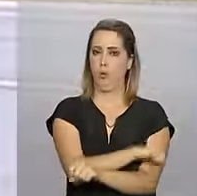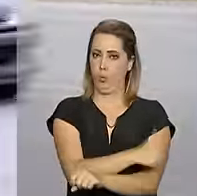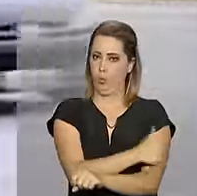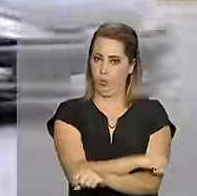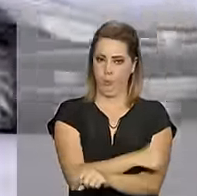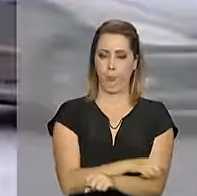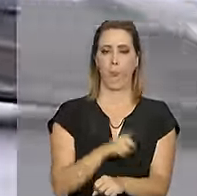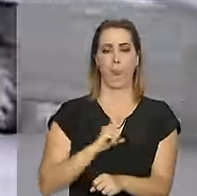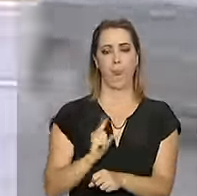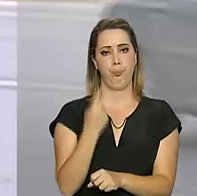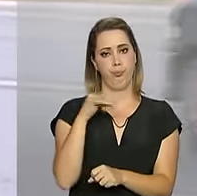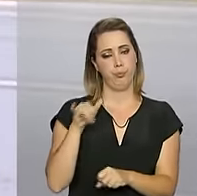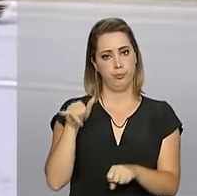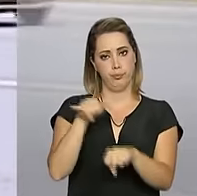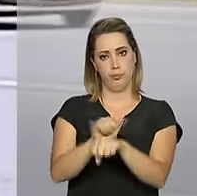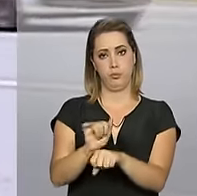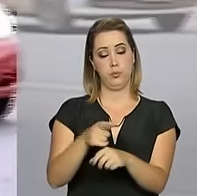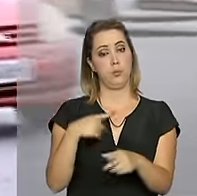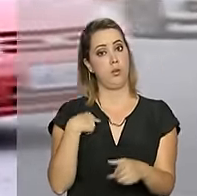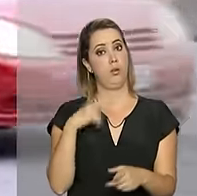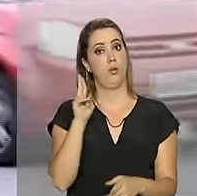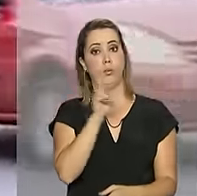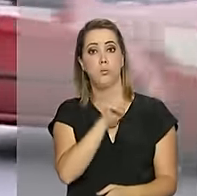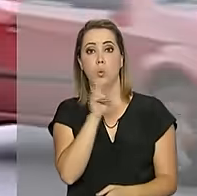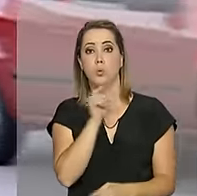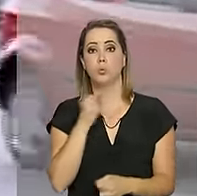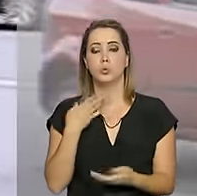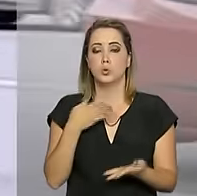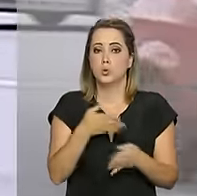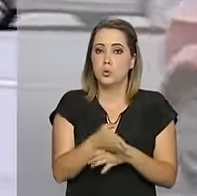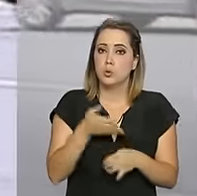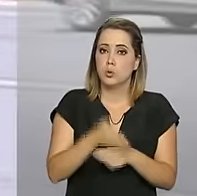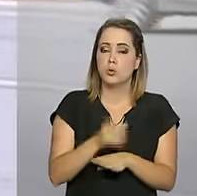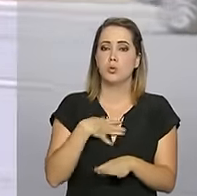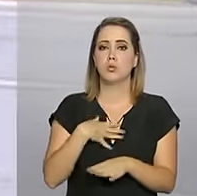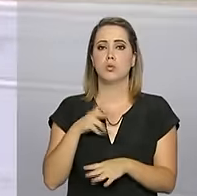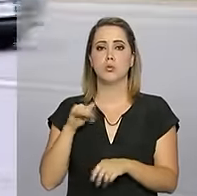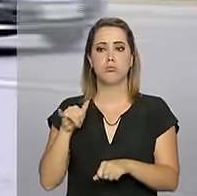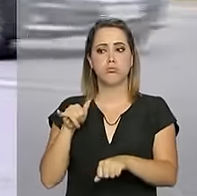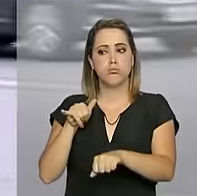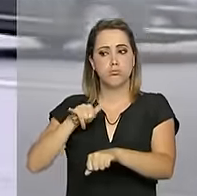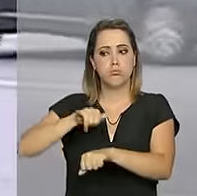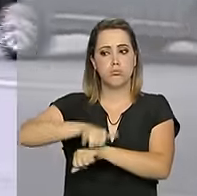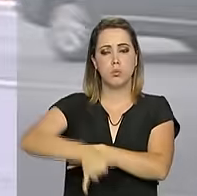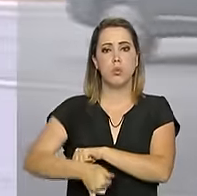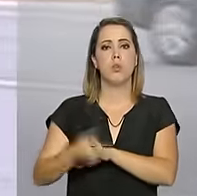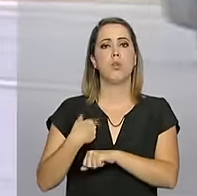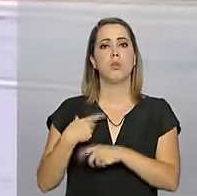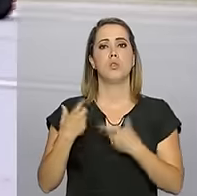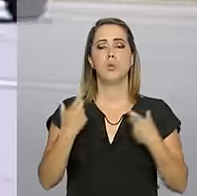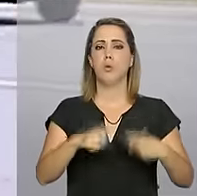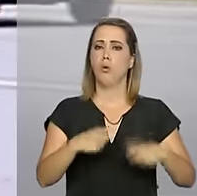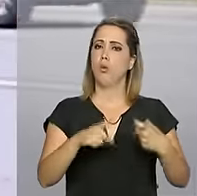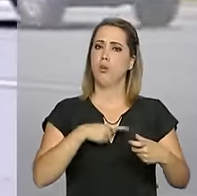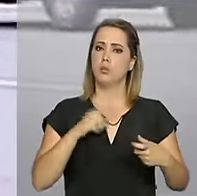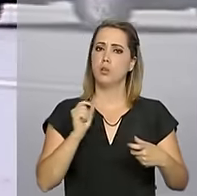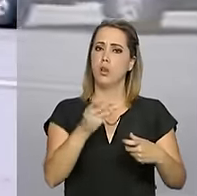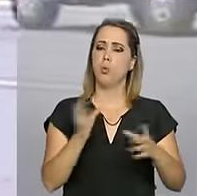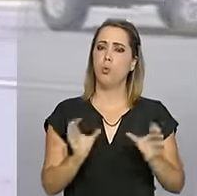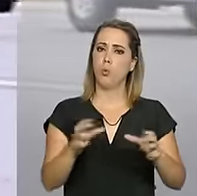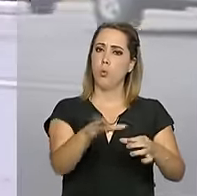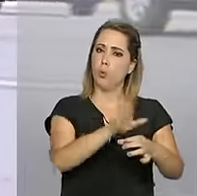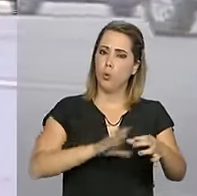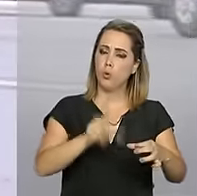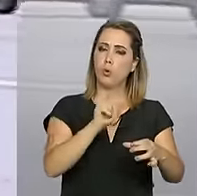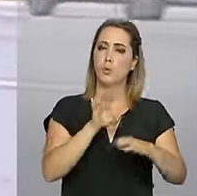Janeiro. Imediatamente, a agência da Capitania dos Portos, em Paraty, enviou ao local do acidente uma equipe a fim de